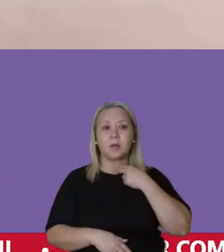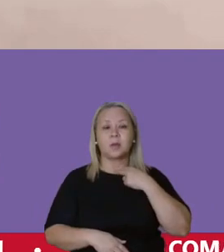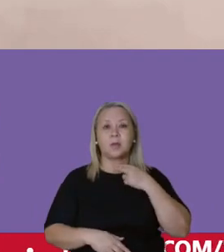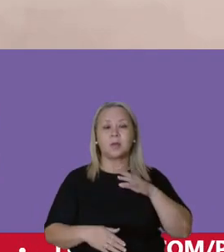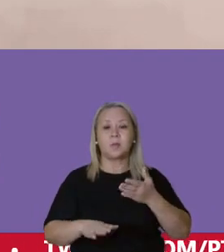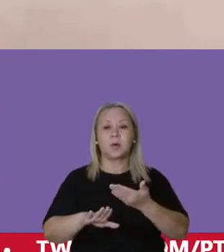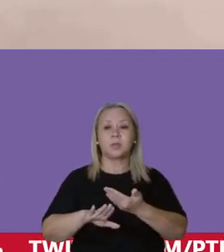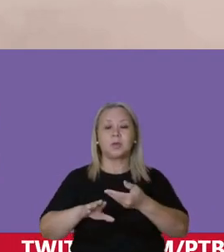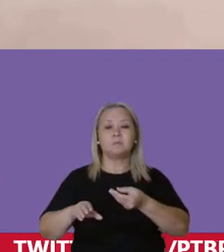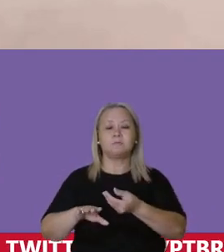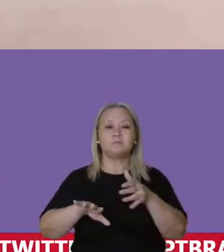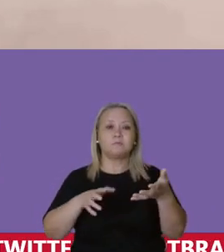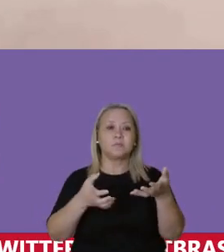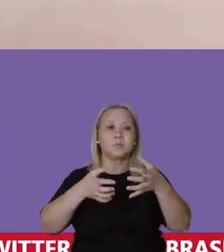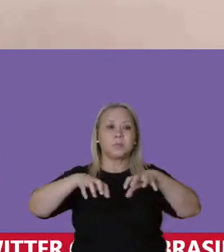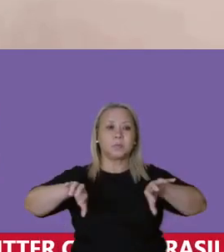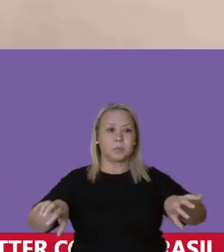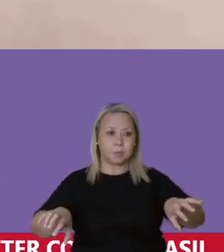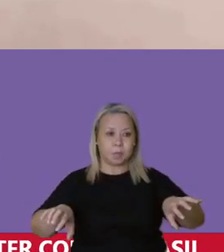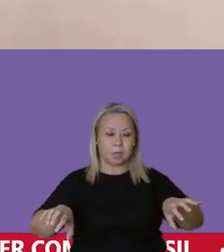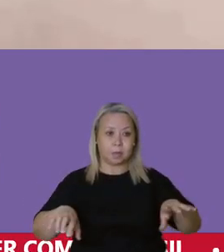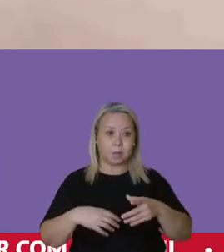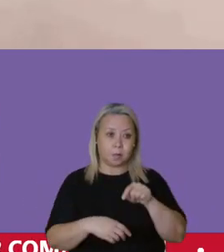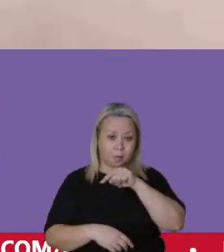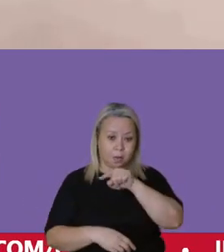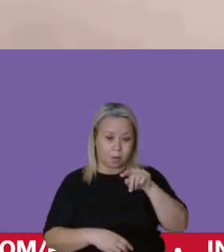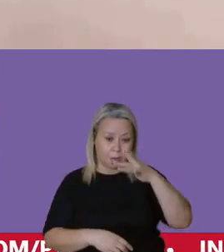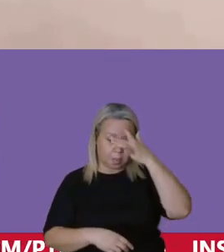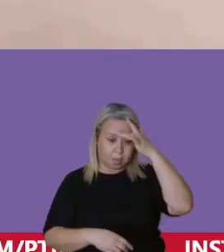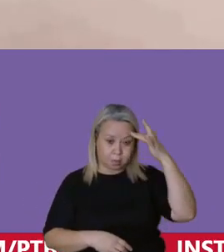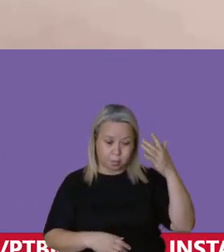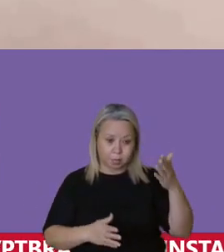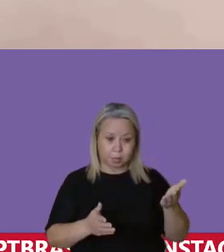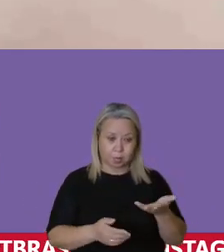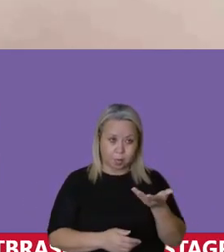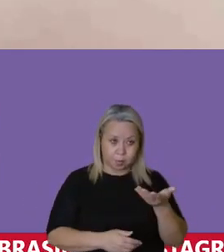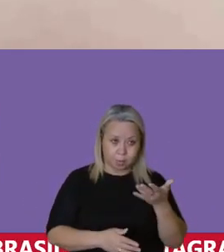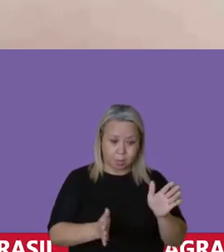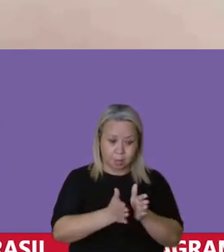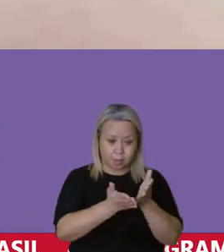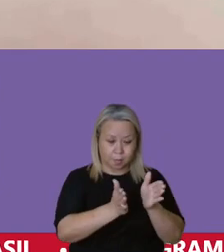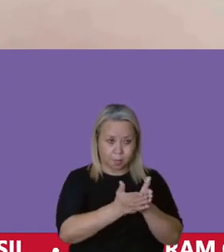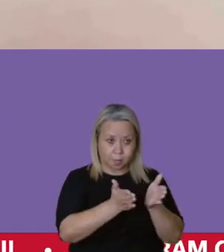dessa análise de impacto nos direitos. Essas pessoas que estão passando a miséria e a pobreza com